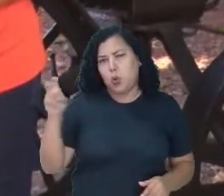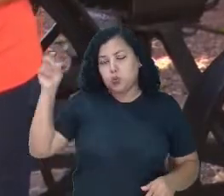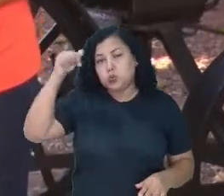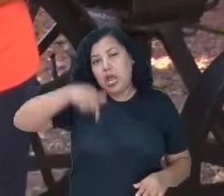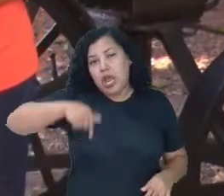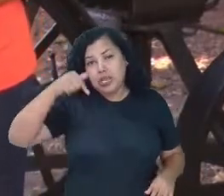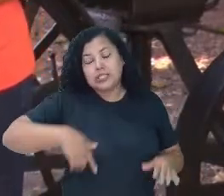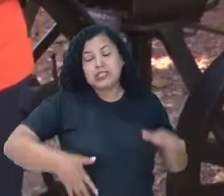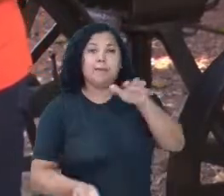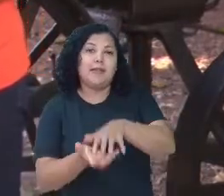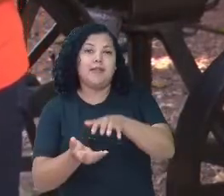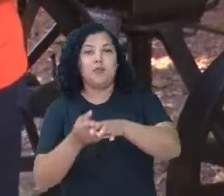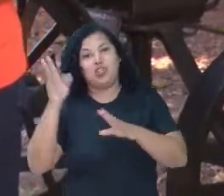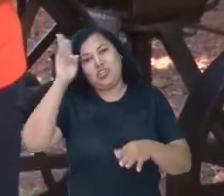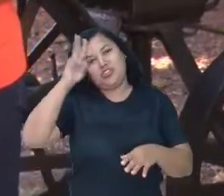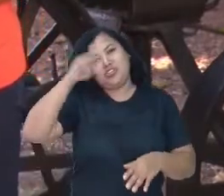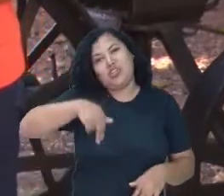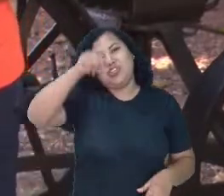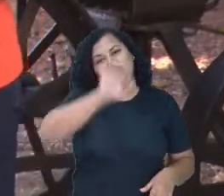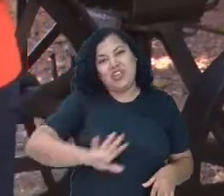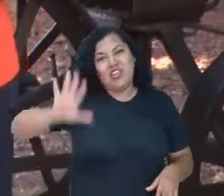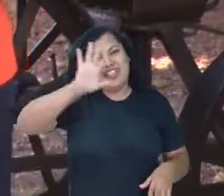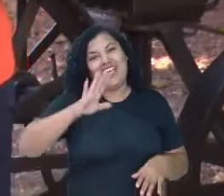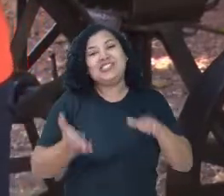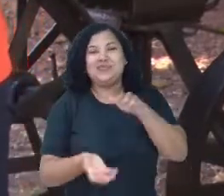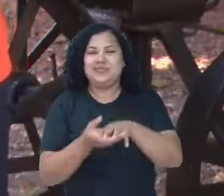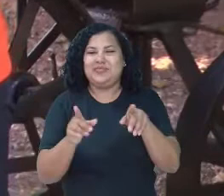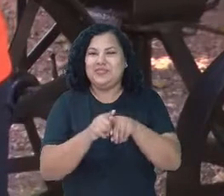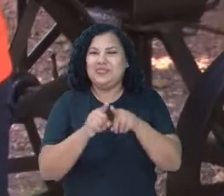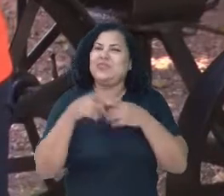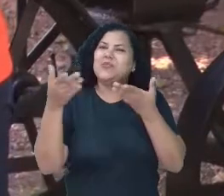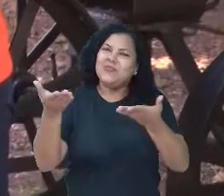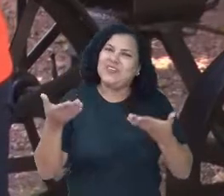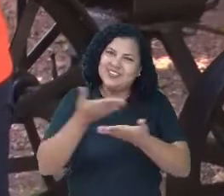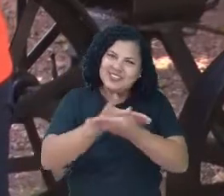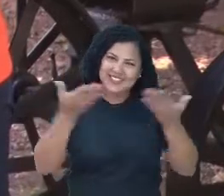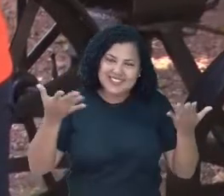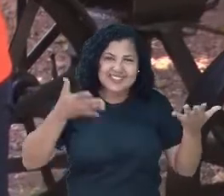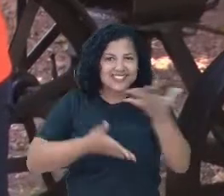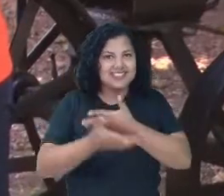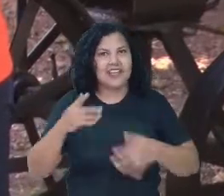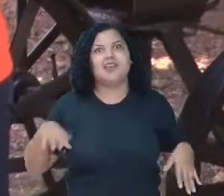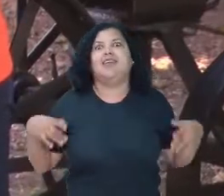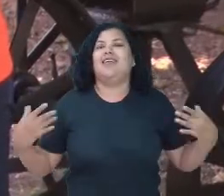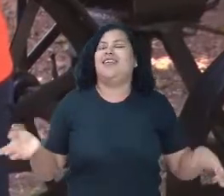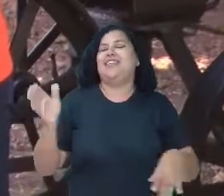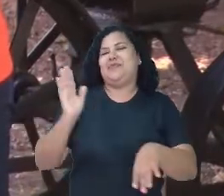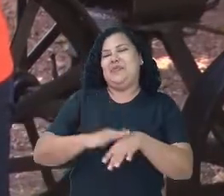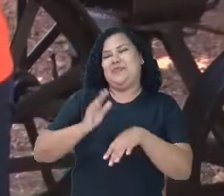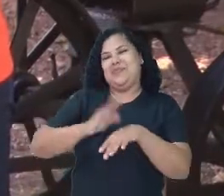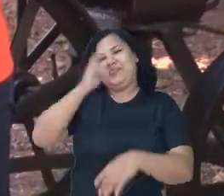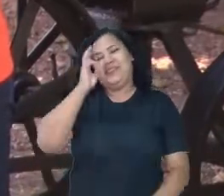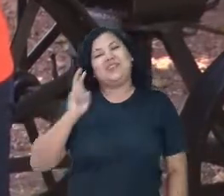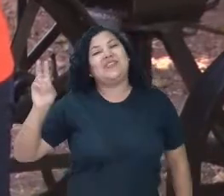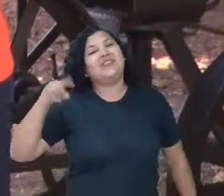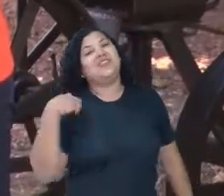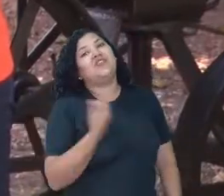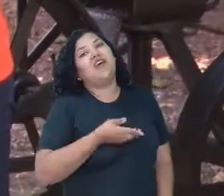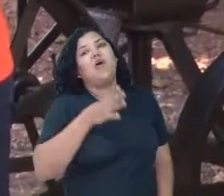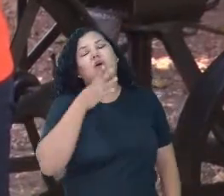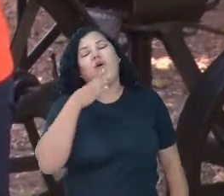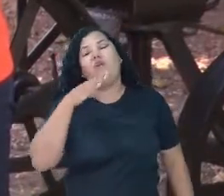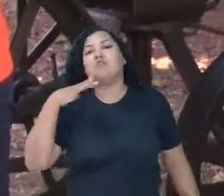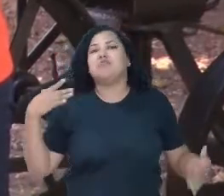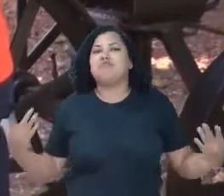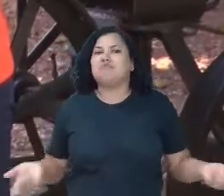viagem incrível e a gente está convidando vocês para participar. Puro momento cultural, não é? Onde a gente vai conhecer um pouco